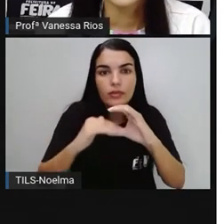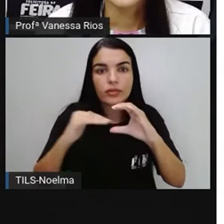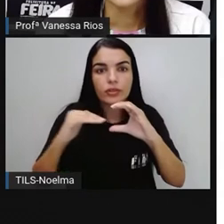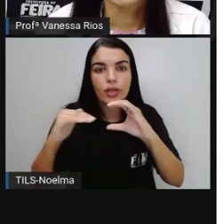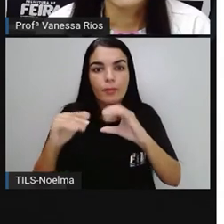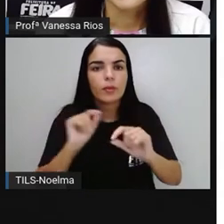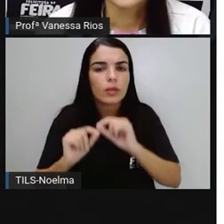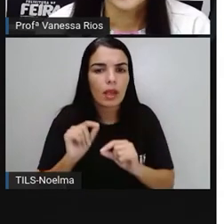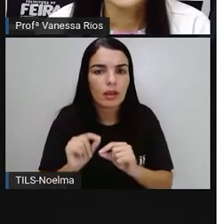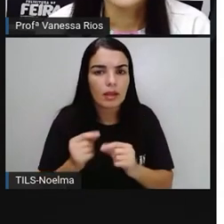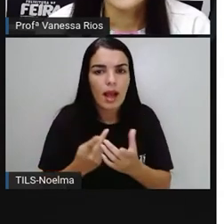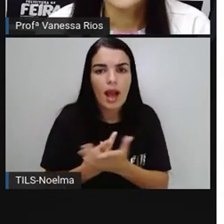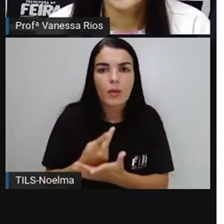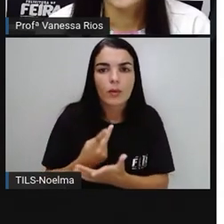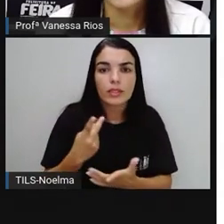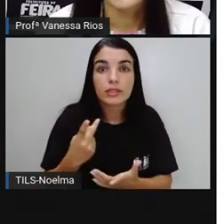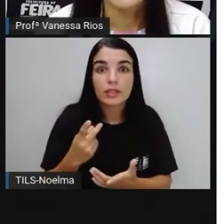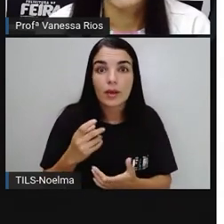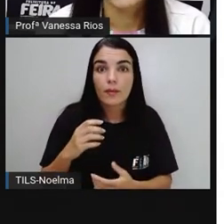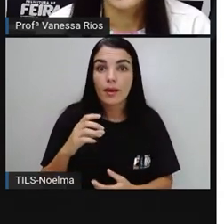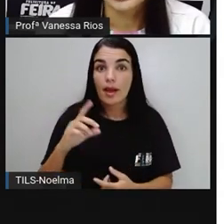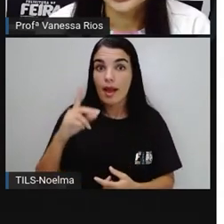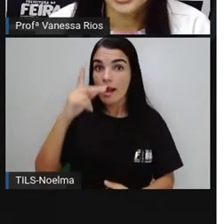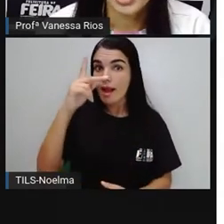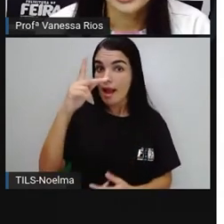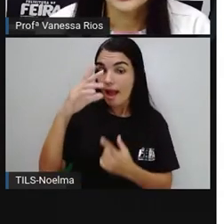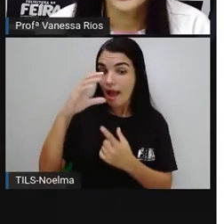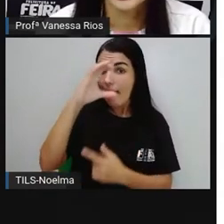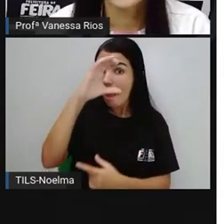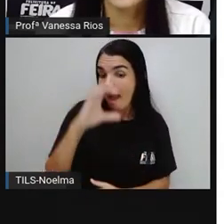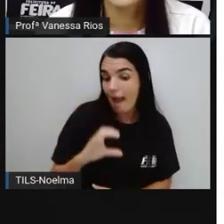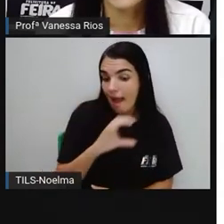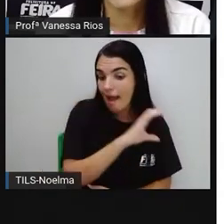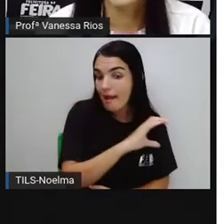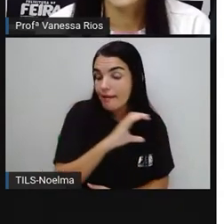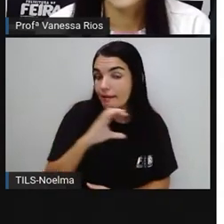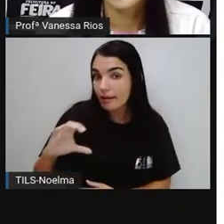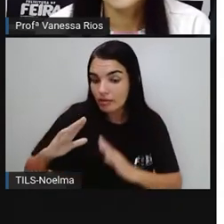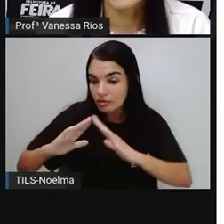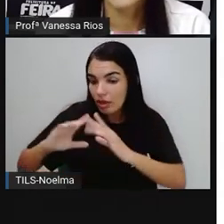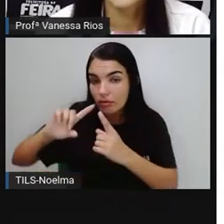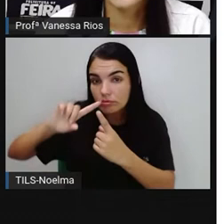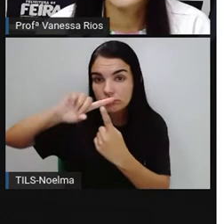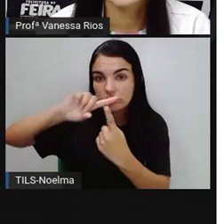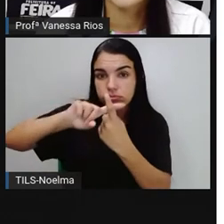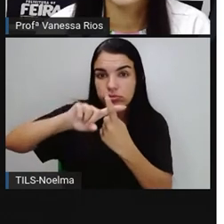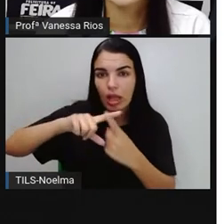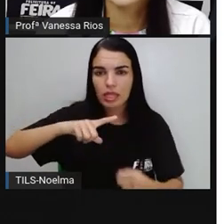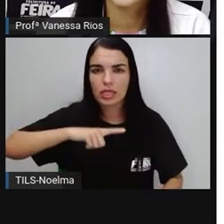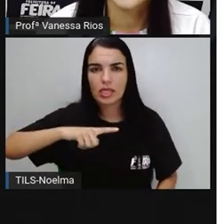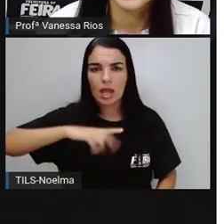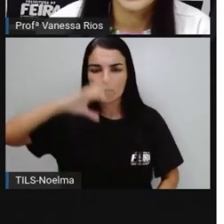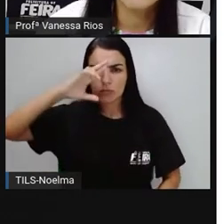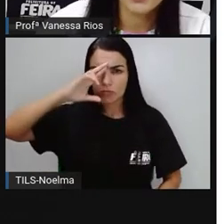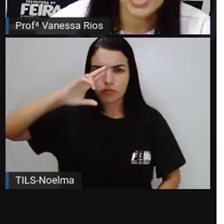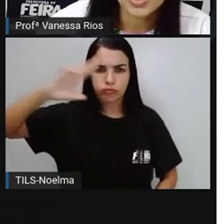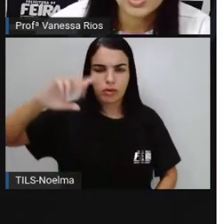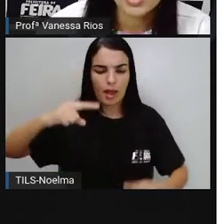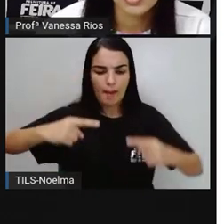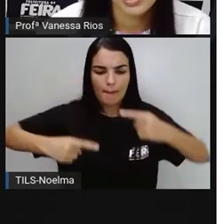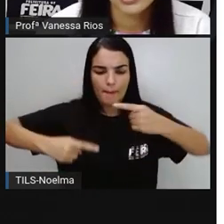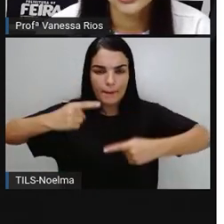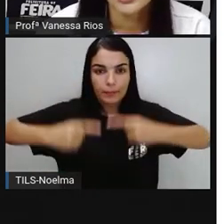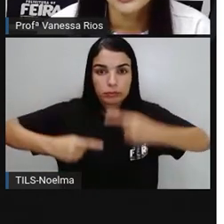período aí da Idade Média, a igreja dominava a política e tinha total controle sobre os conhecimentos que chegavam